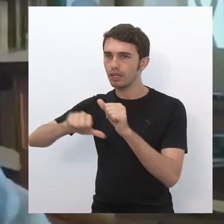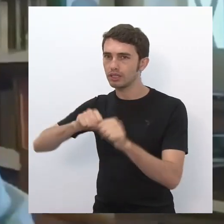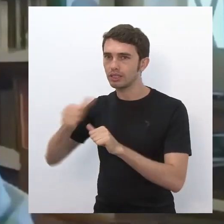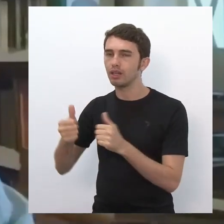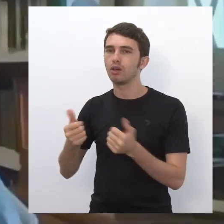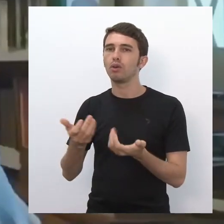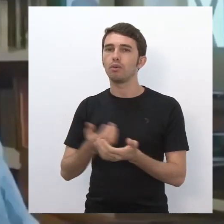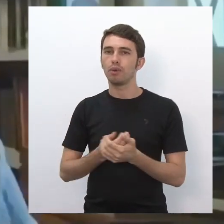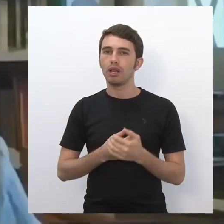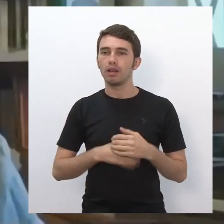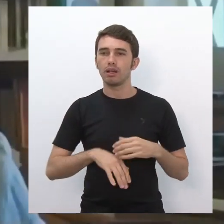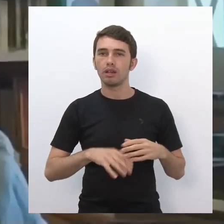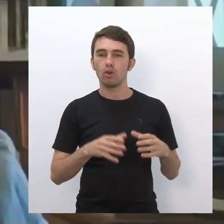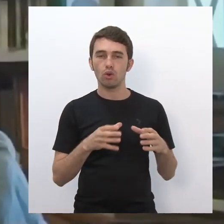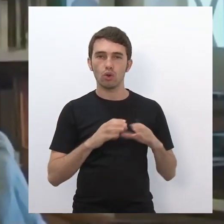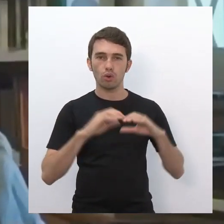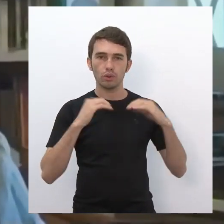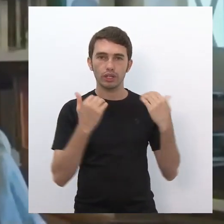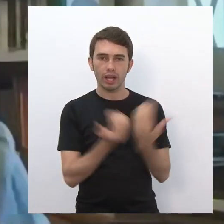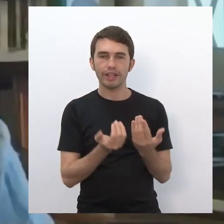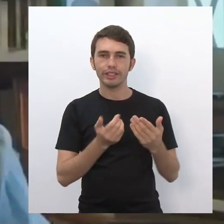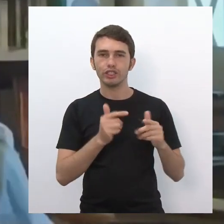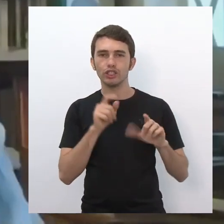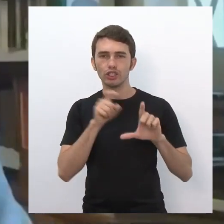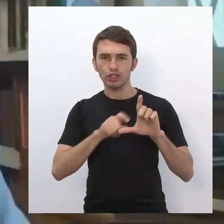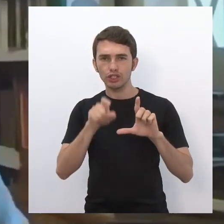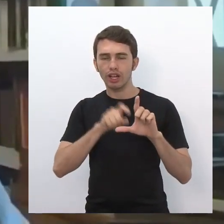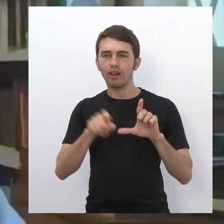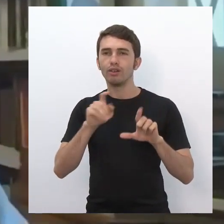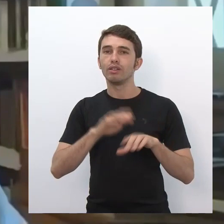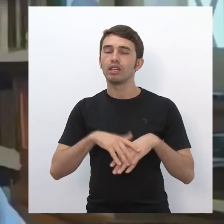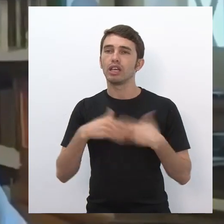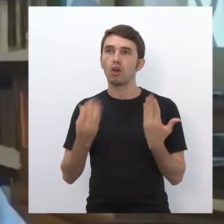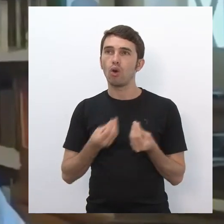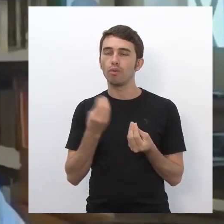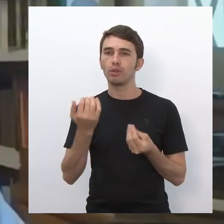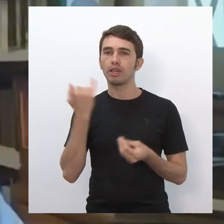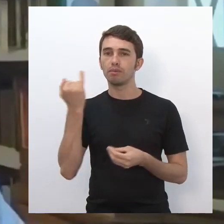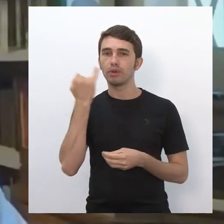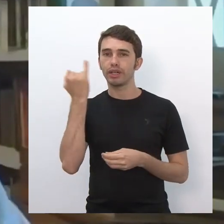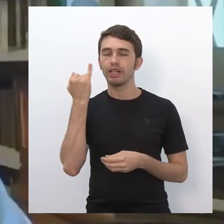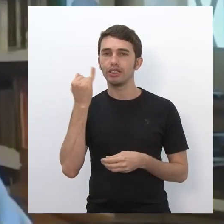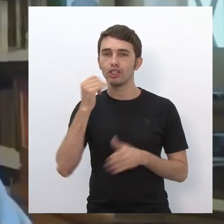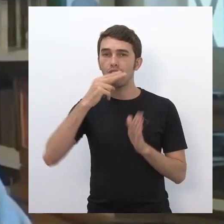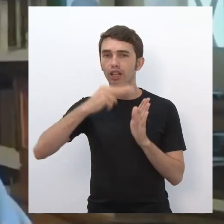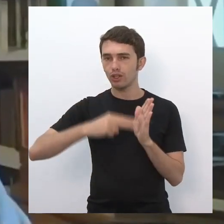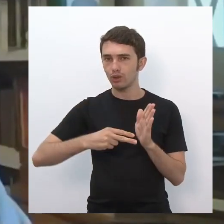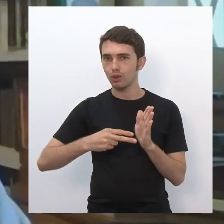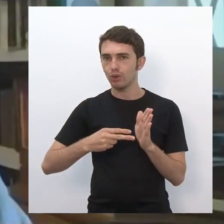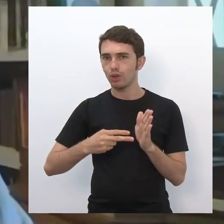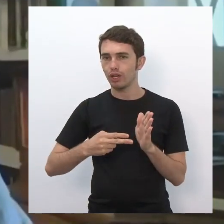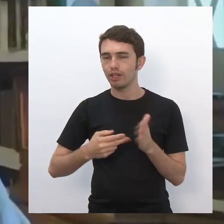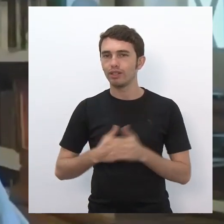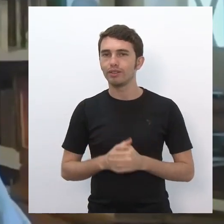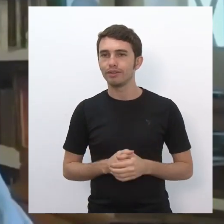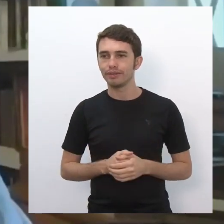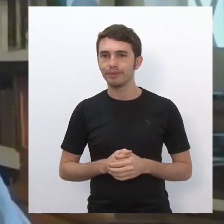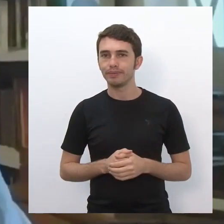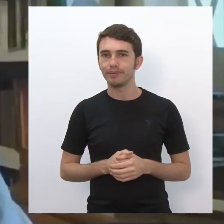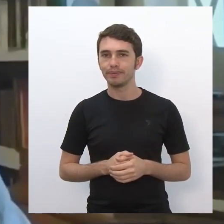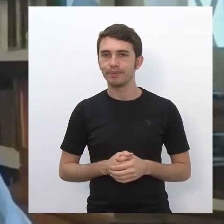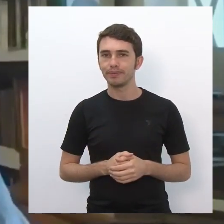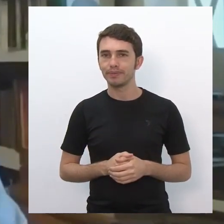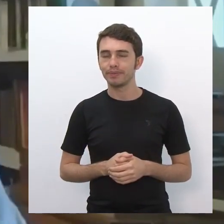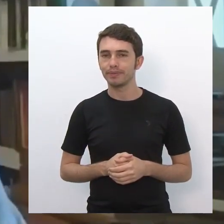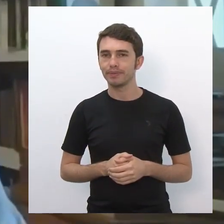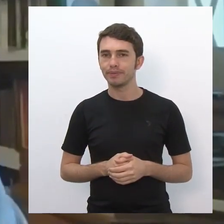vivendo hoje, né? E do papel que a leitura tem nisso, né? E a